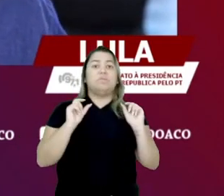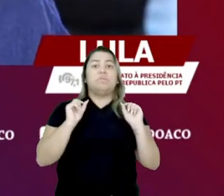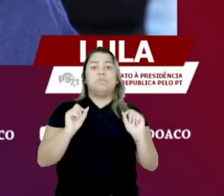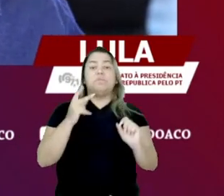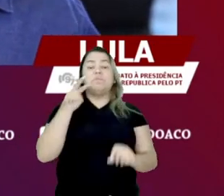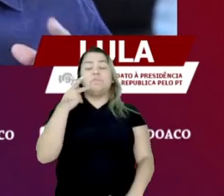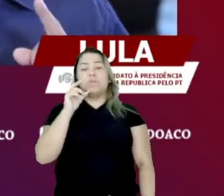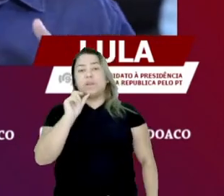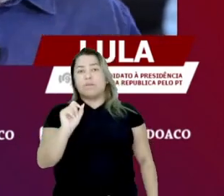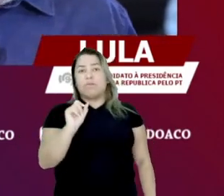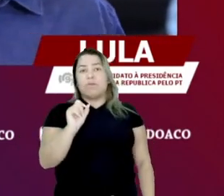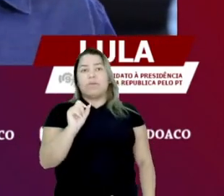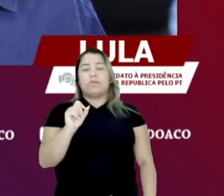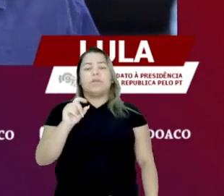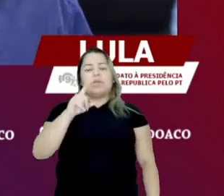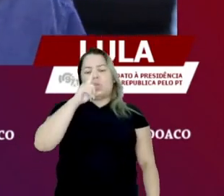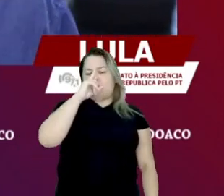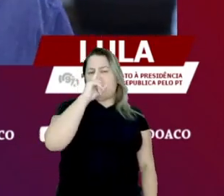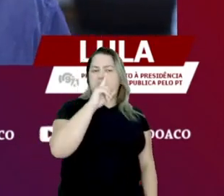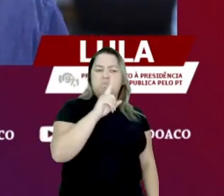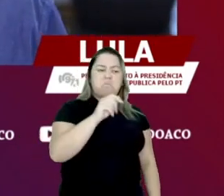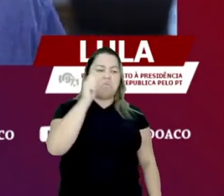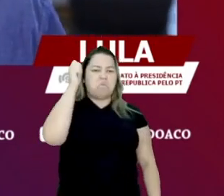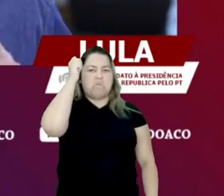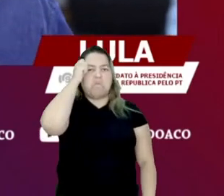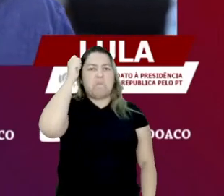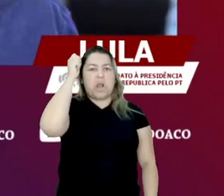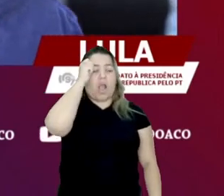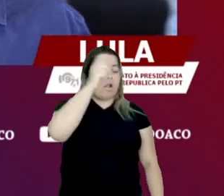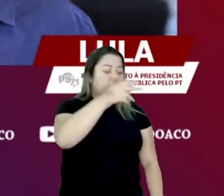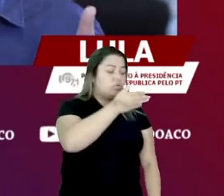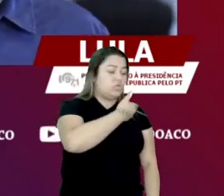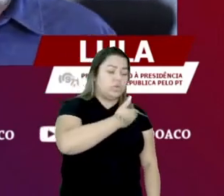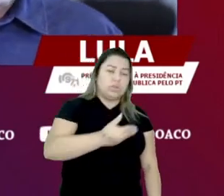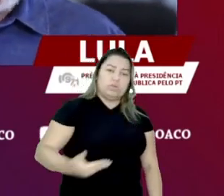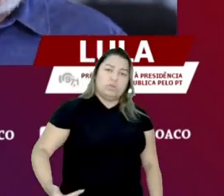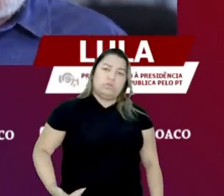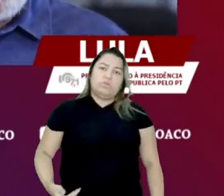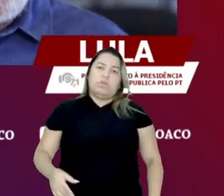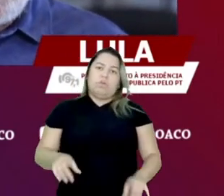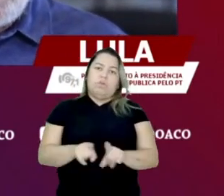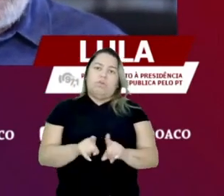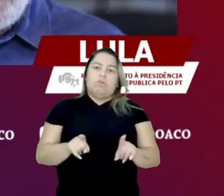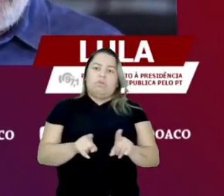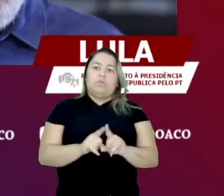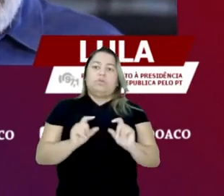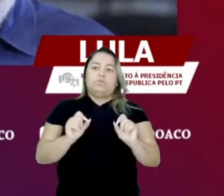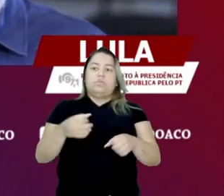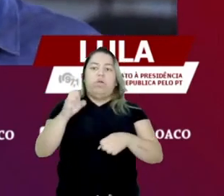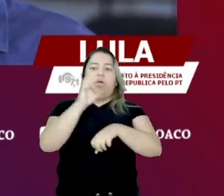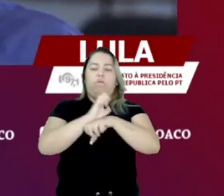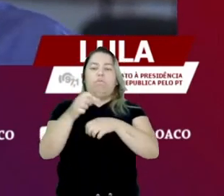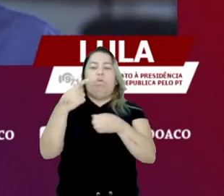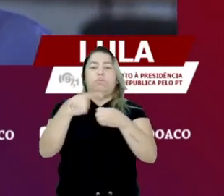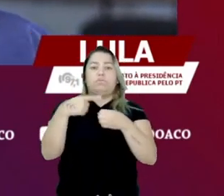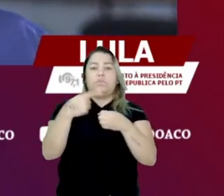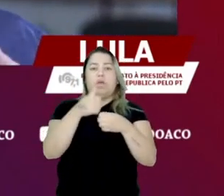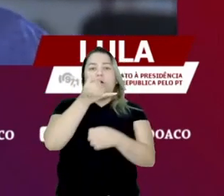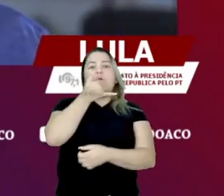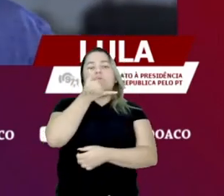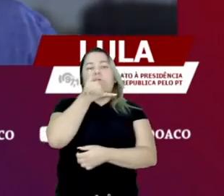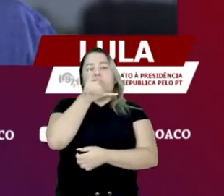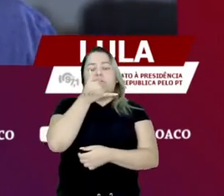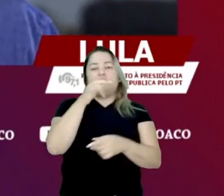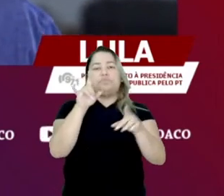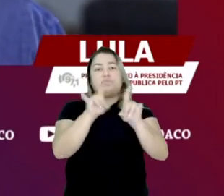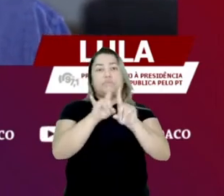seguinte: ao mexer no ICMS, os municípios vão perder dinheiro. E os municípios perdendo dinheiro, a educação